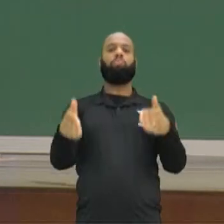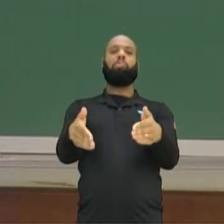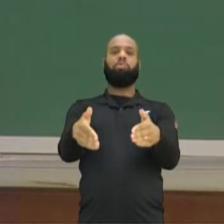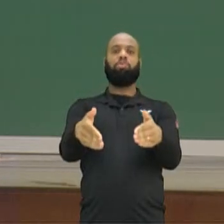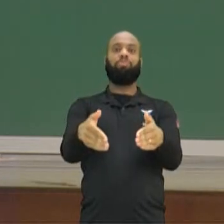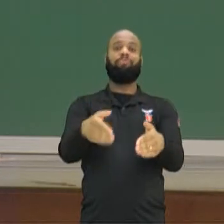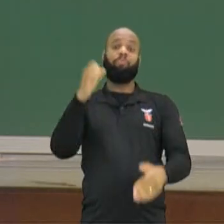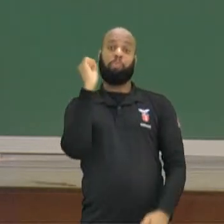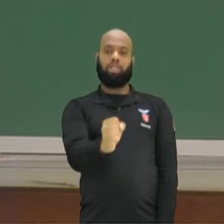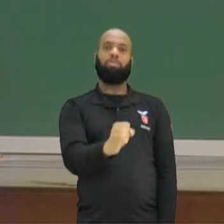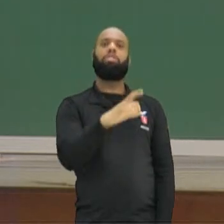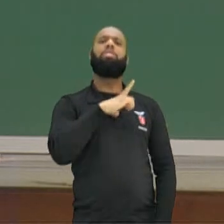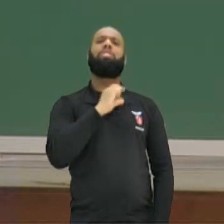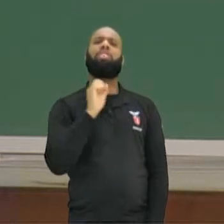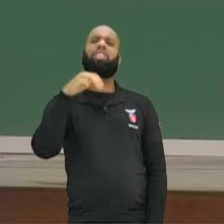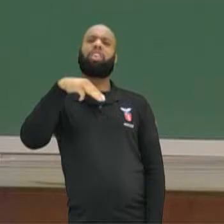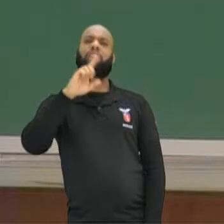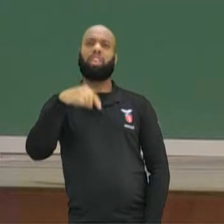de latifundiários.